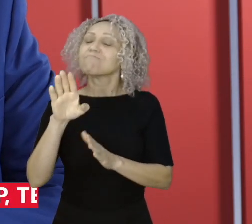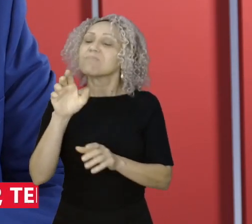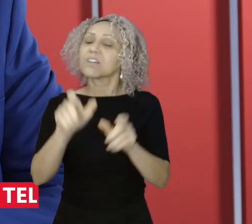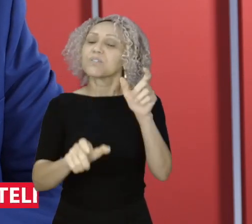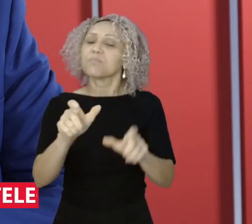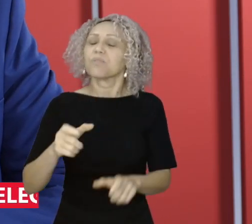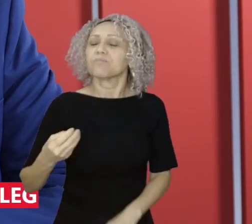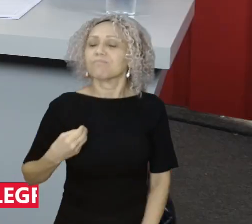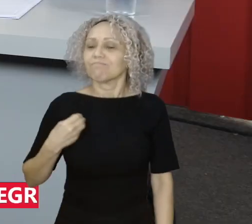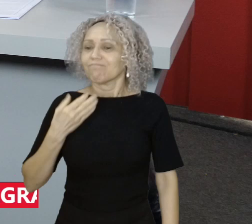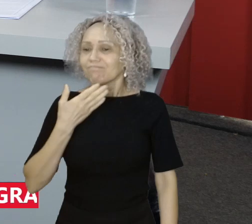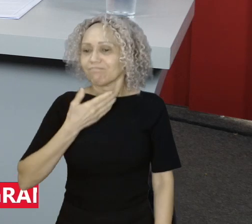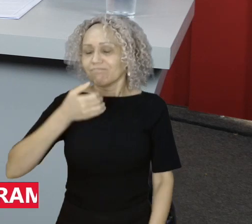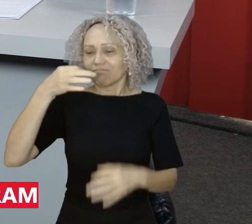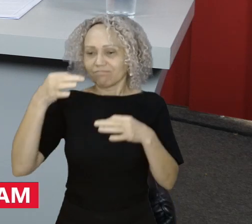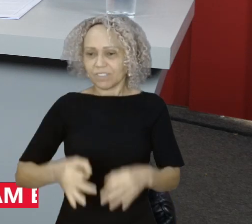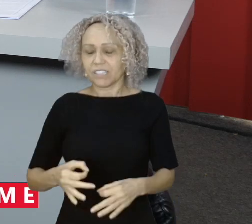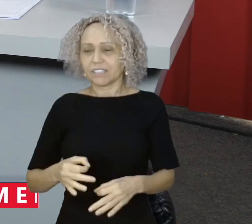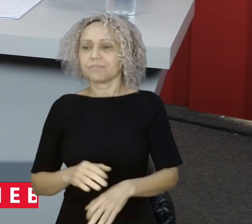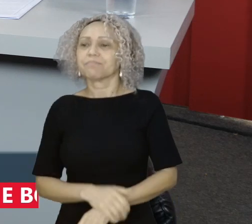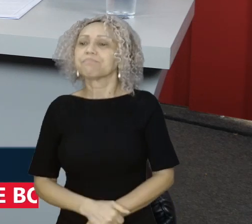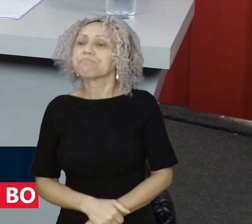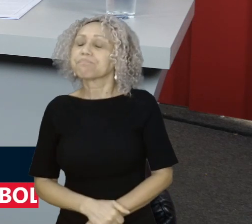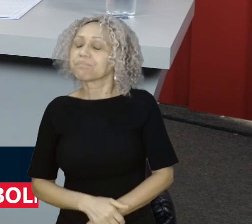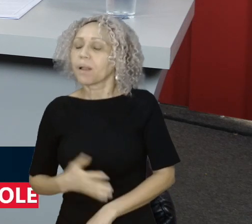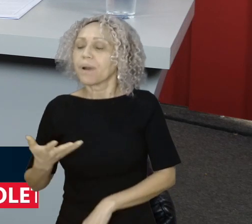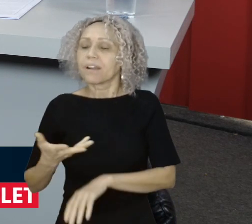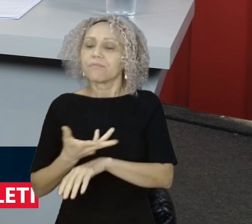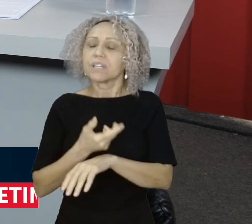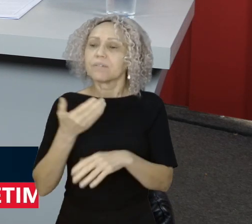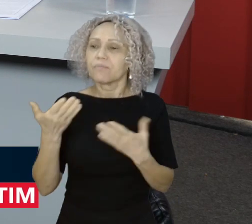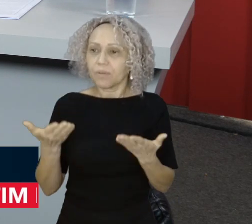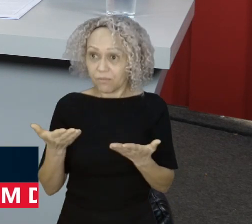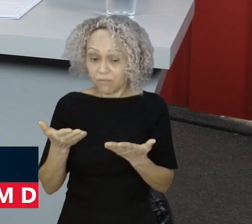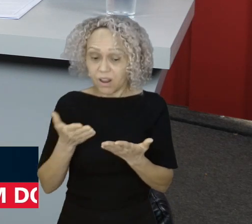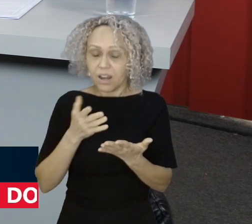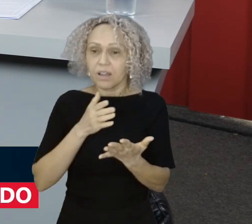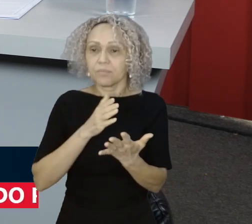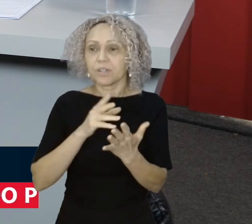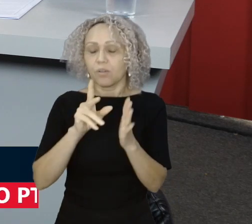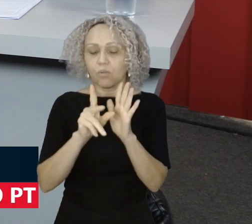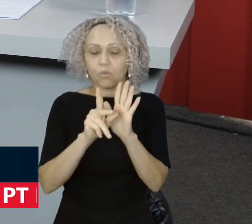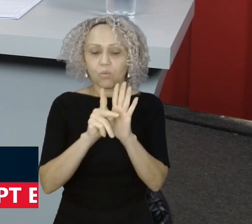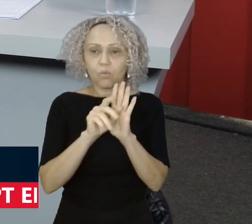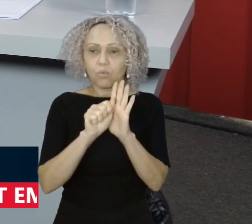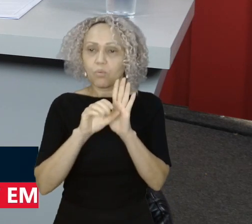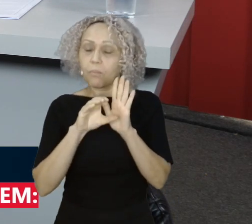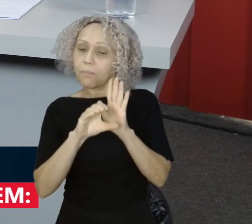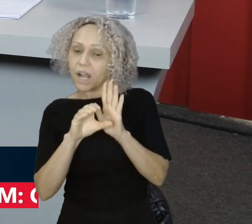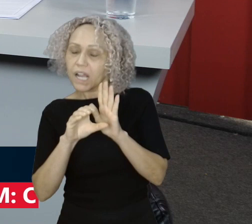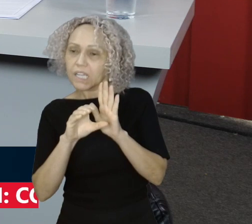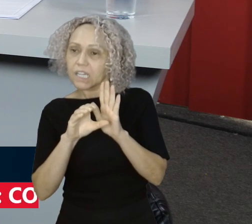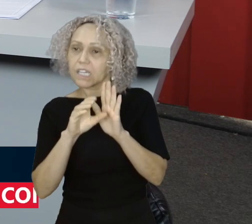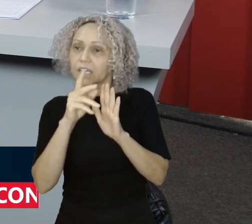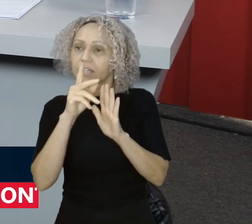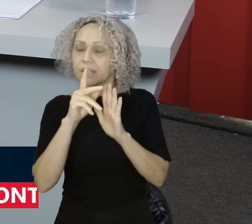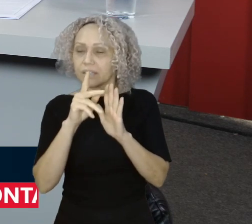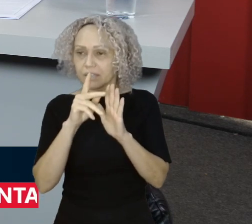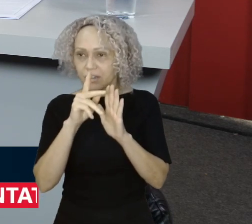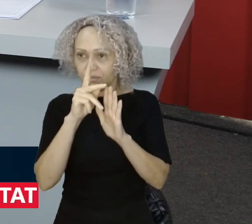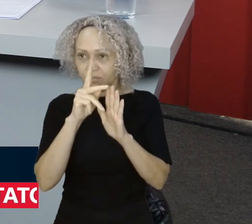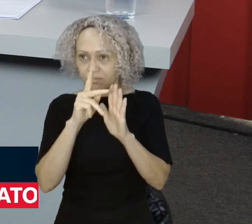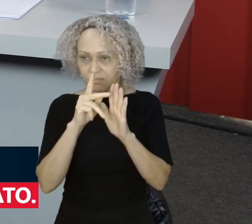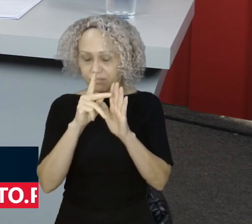você. Maravilha, a gente vai falar de coisa boa, vamos falar do eixo de moradia do PAC, moradia que é um dos compromissos do presidente Lula,